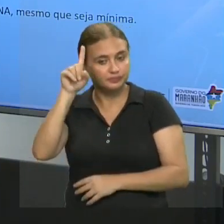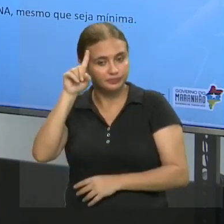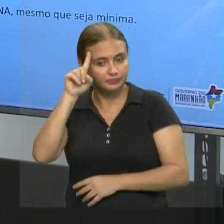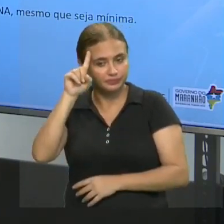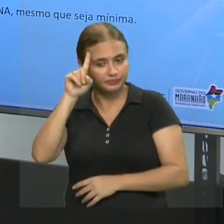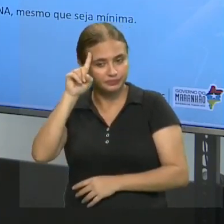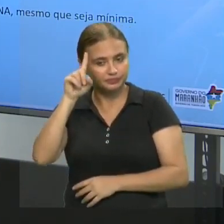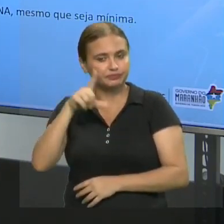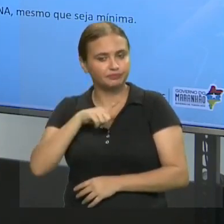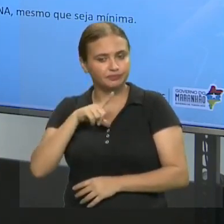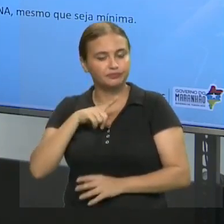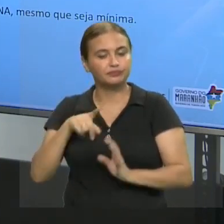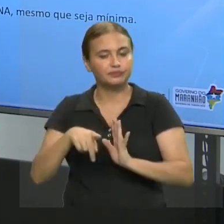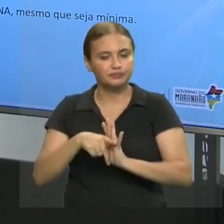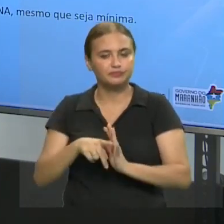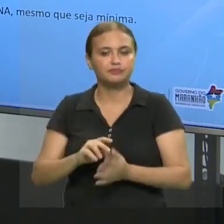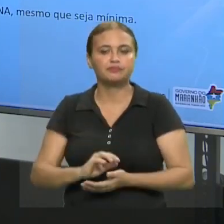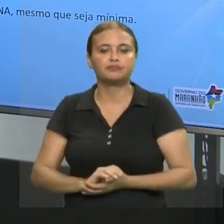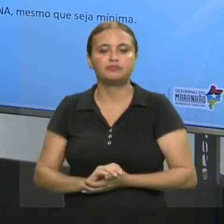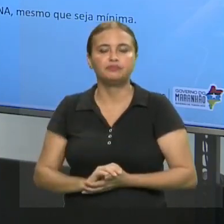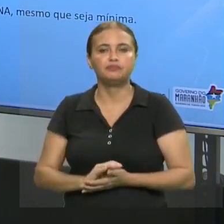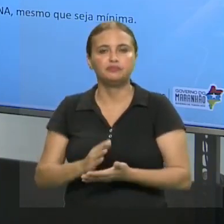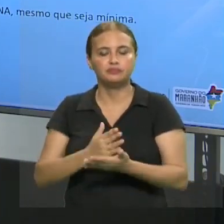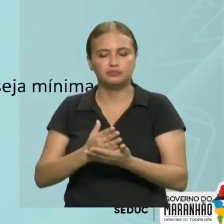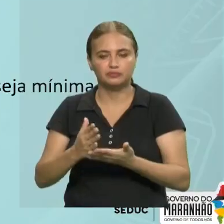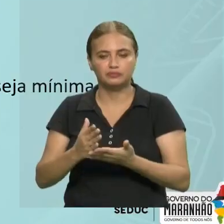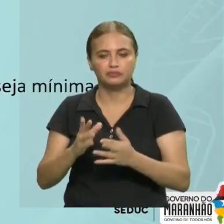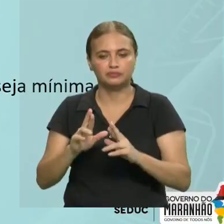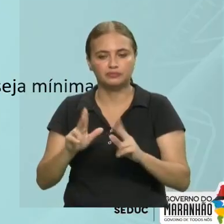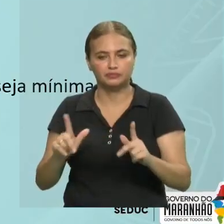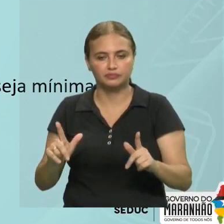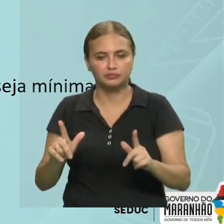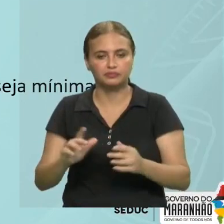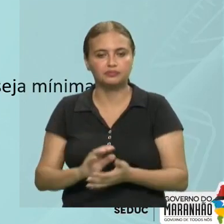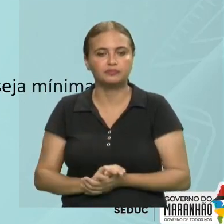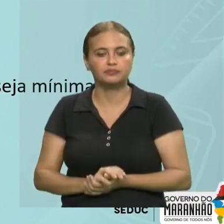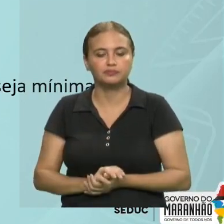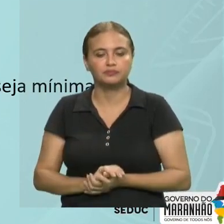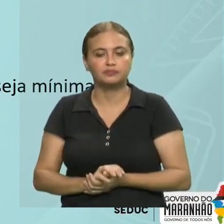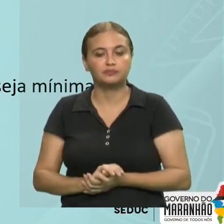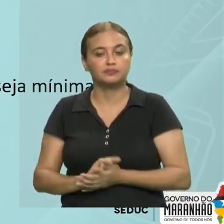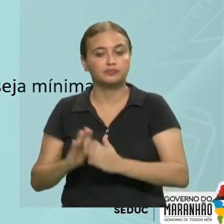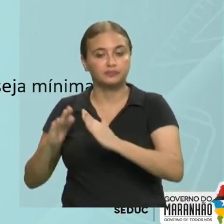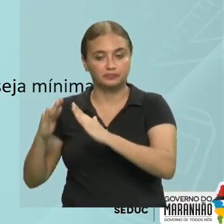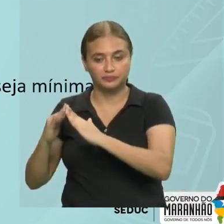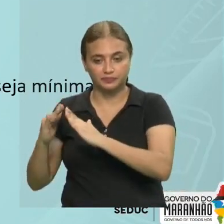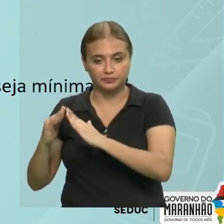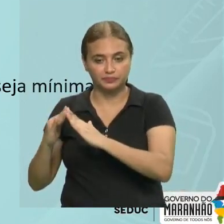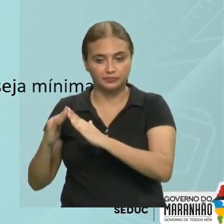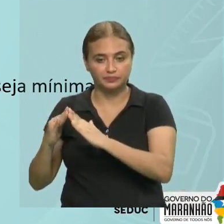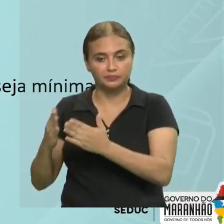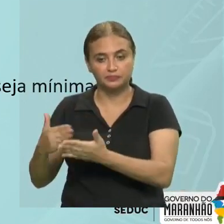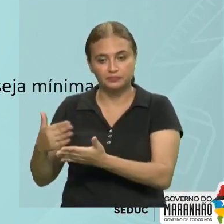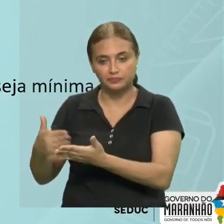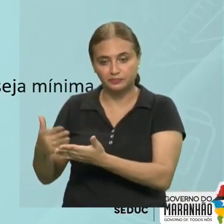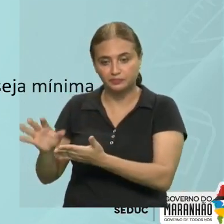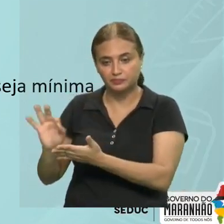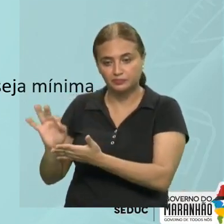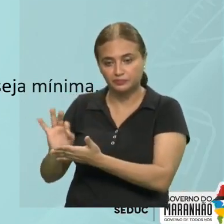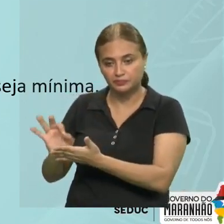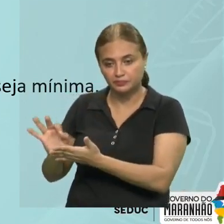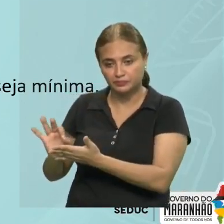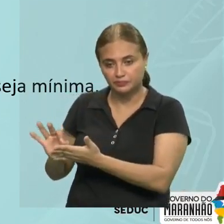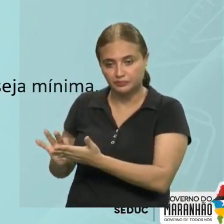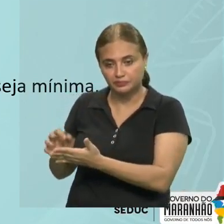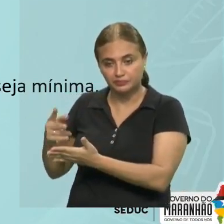perceber essa rotina que a gente tem. E a gente vai começar a fazer essa diferença. Então, você em casa, você pega seu caderninho e começa a organizar